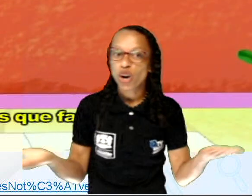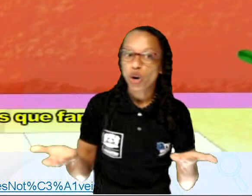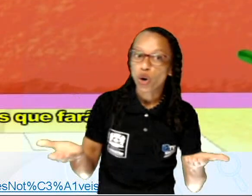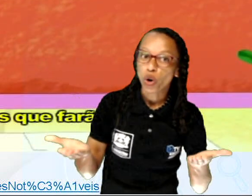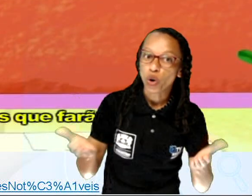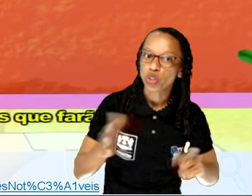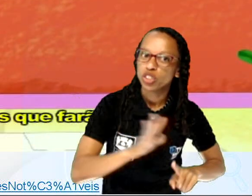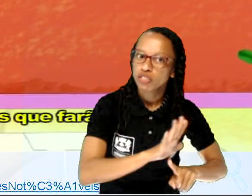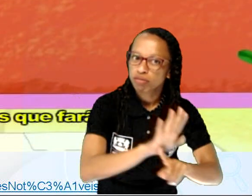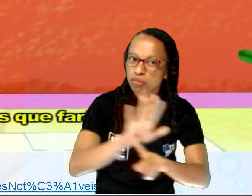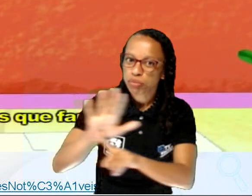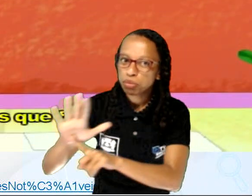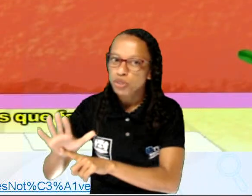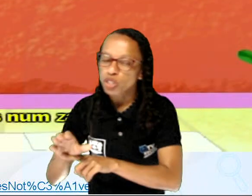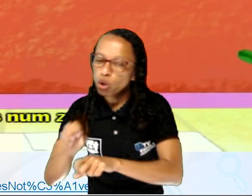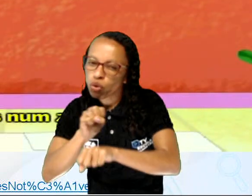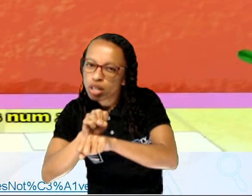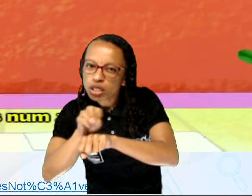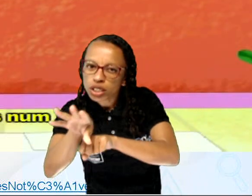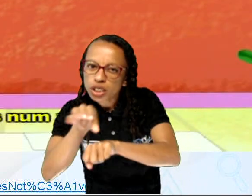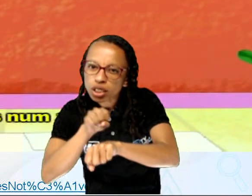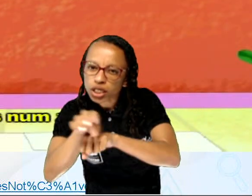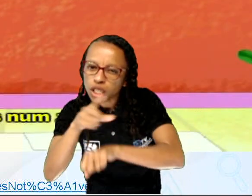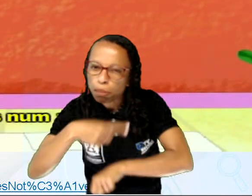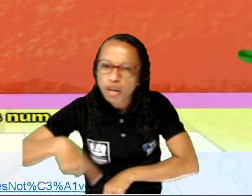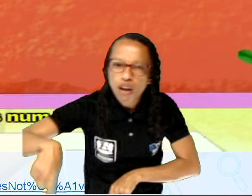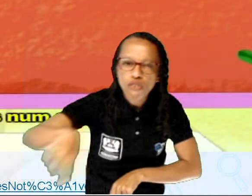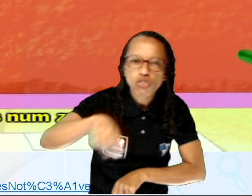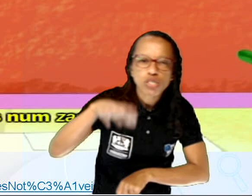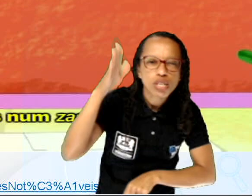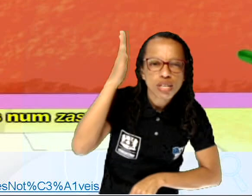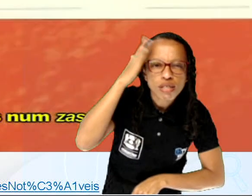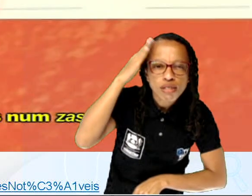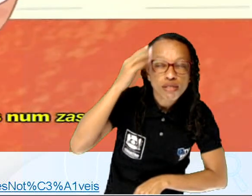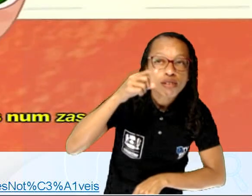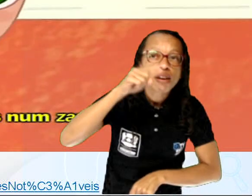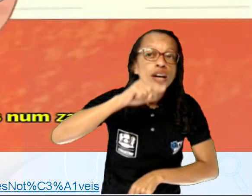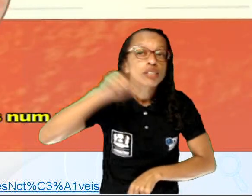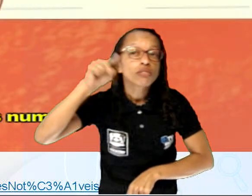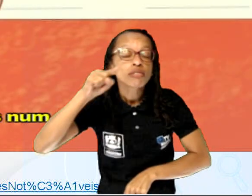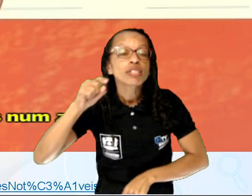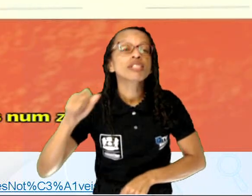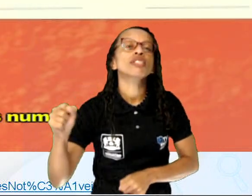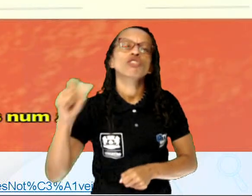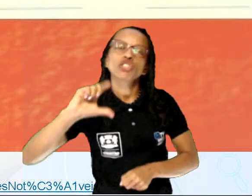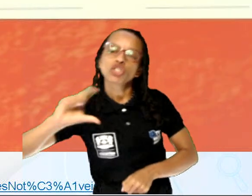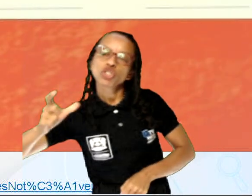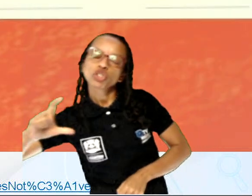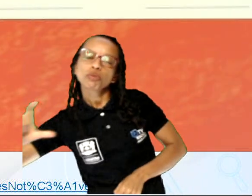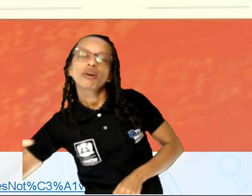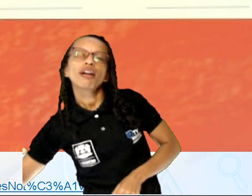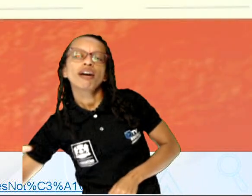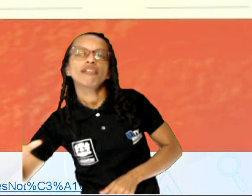aqui para te dar umas dicas que farão você entender a acentuação das palavras nos astras.